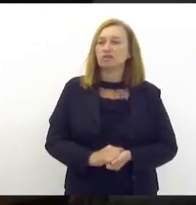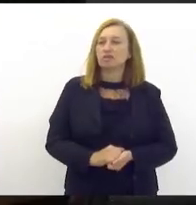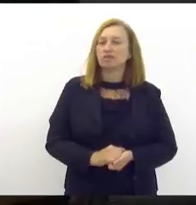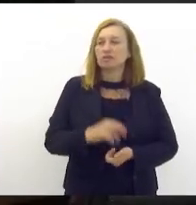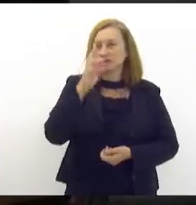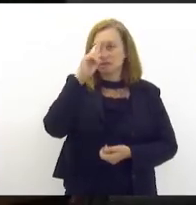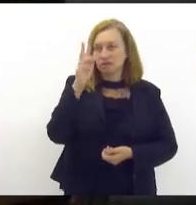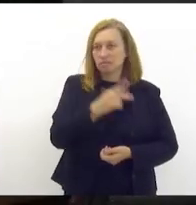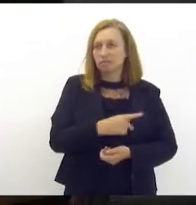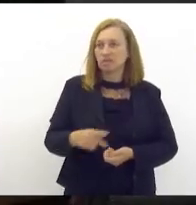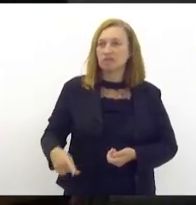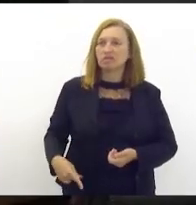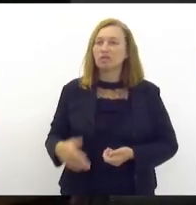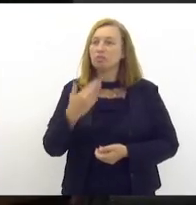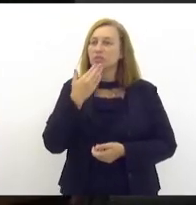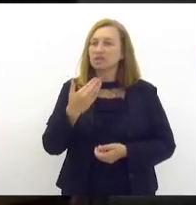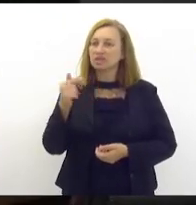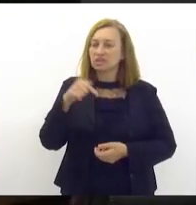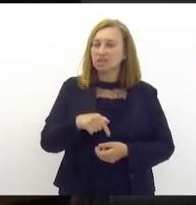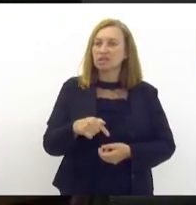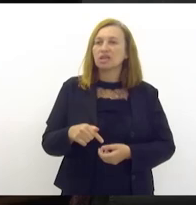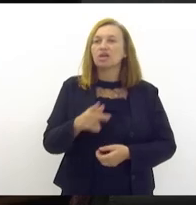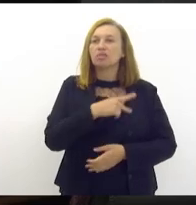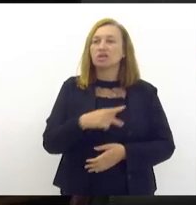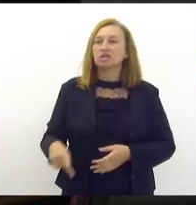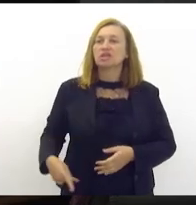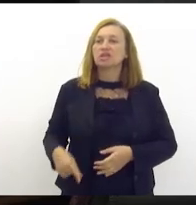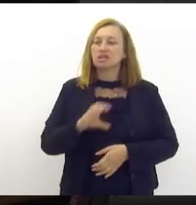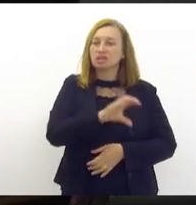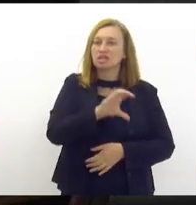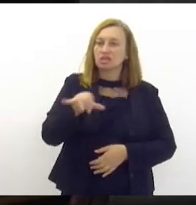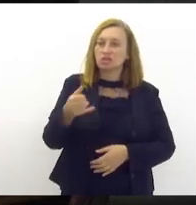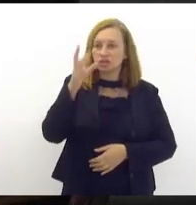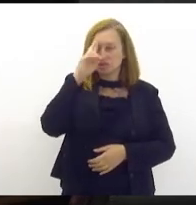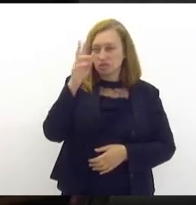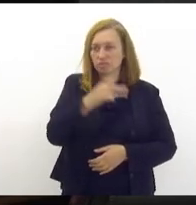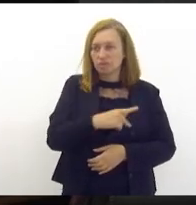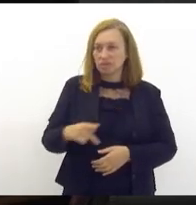Presidente, fazer um apelo aqui ao presidente da CCJ, a Vossa Excelência.